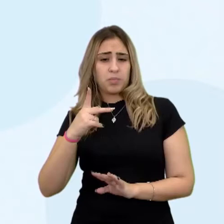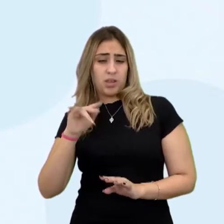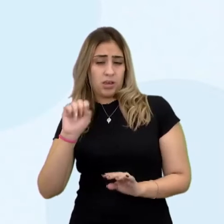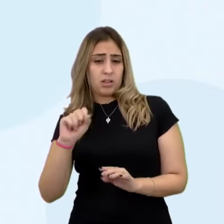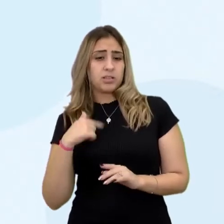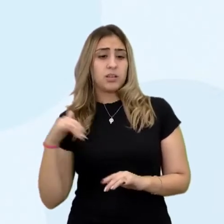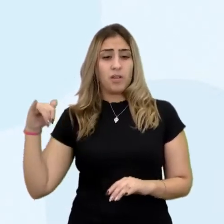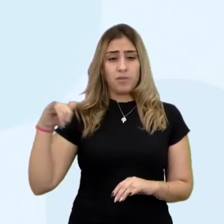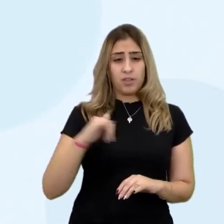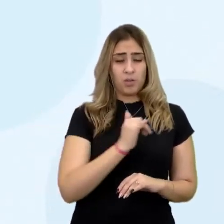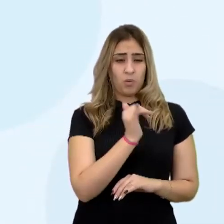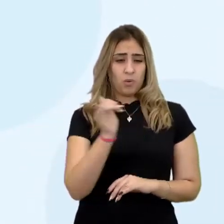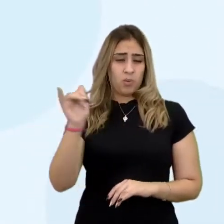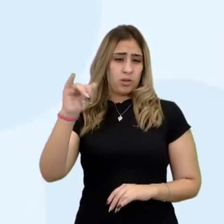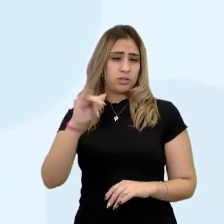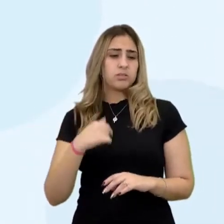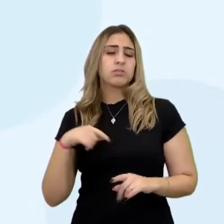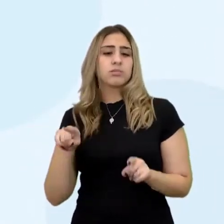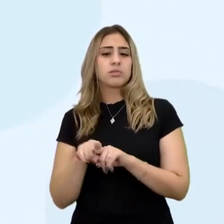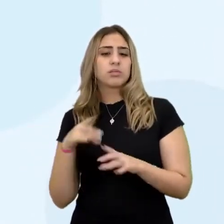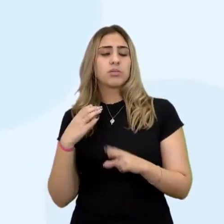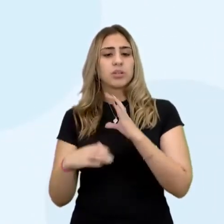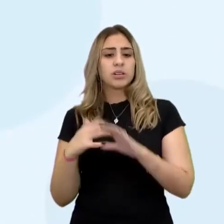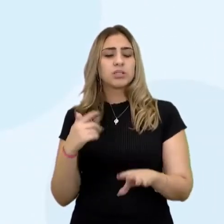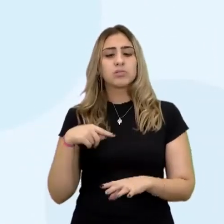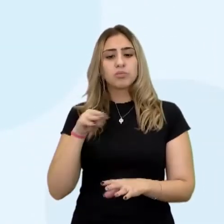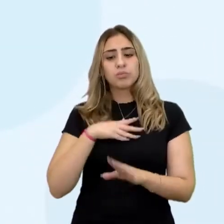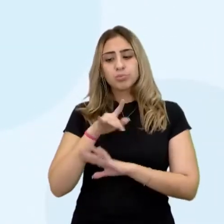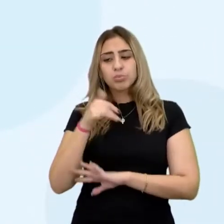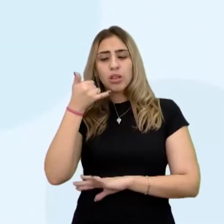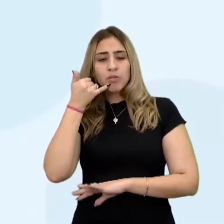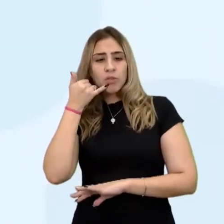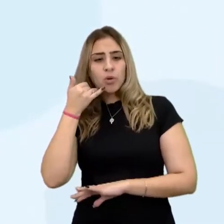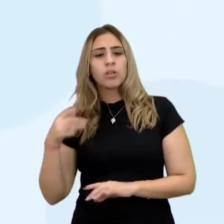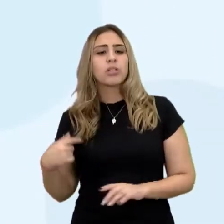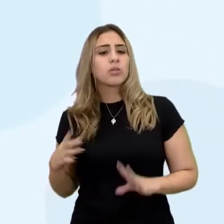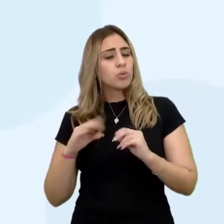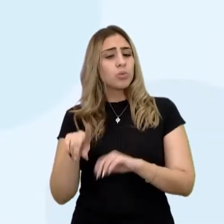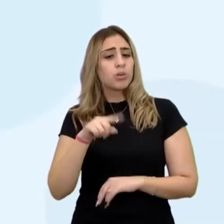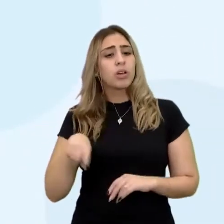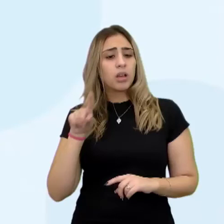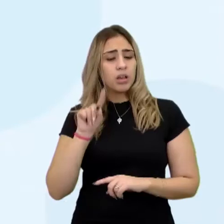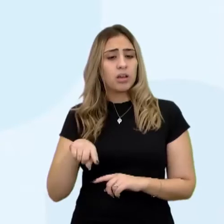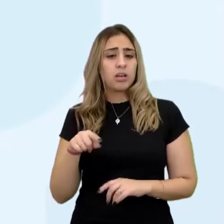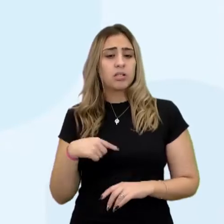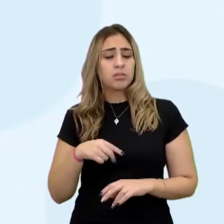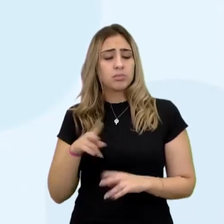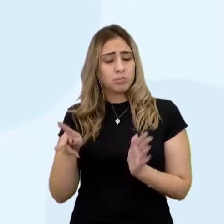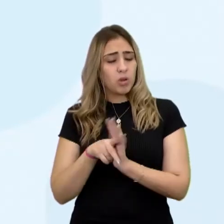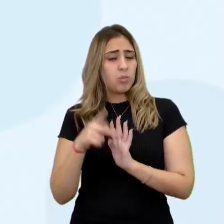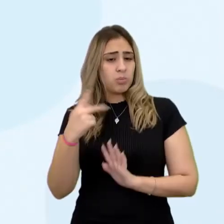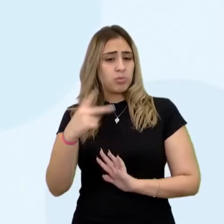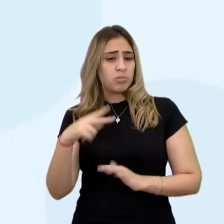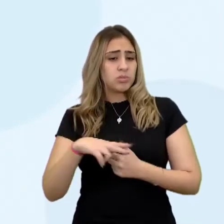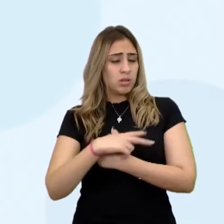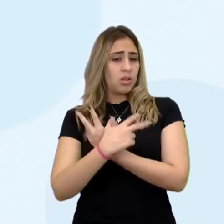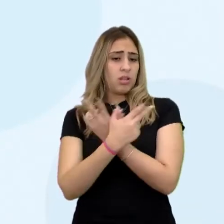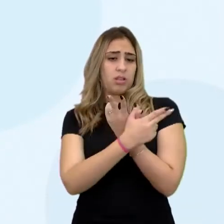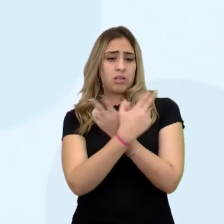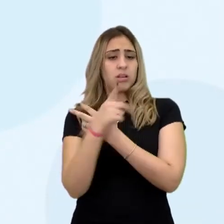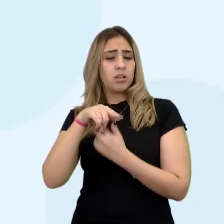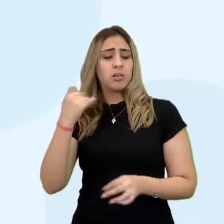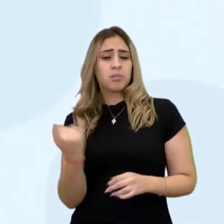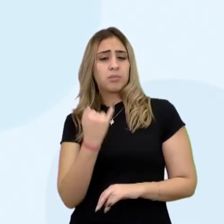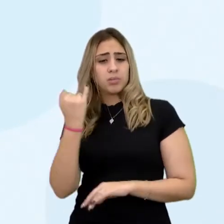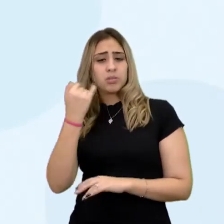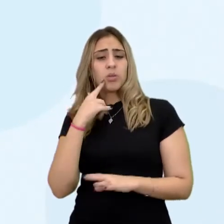GPS, aviões, né? Comunicação via telefonia, tudo isso aí é via satélites, né? E é